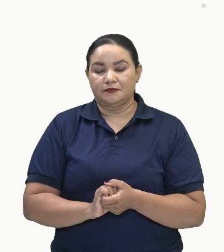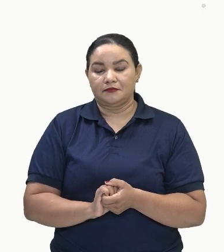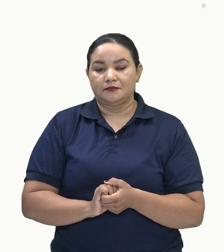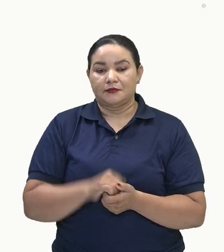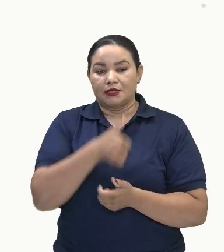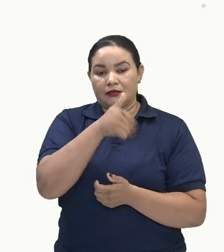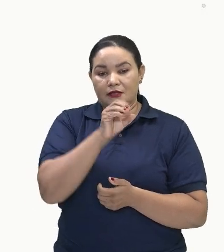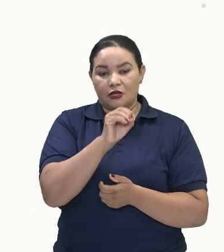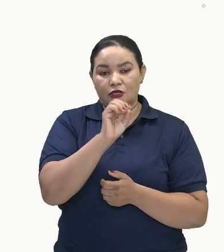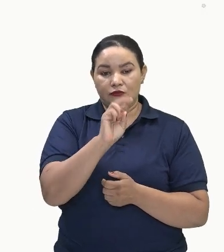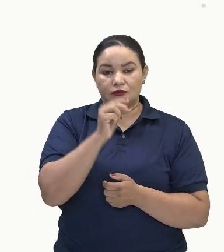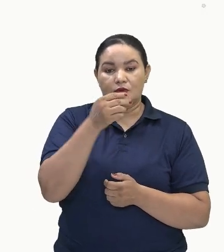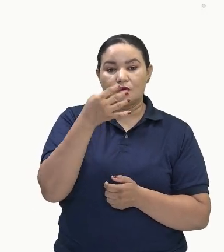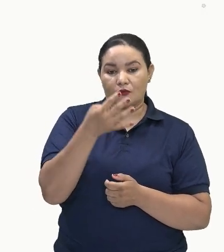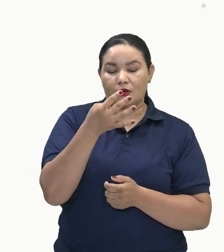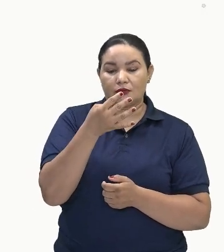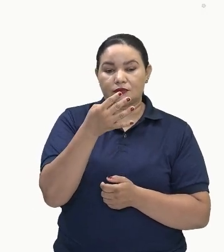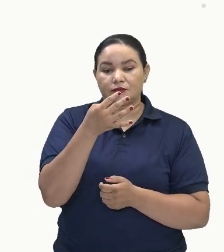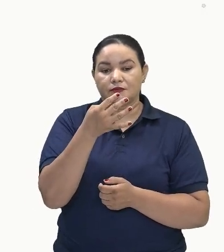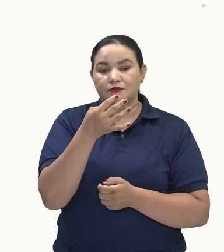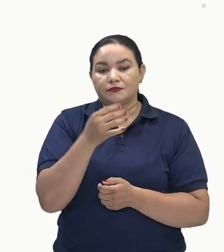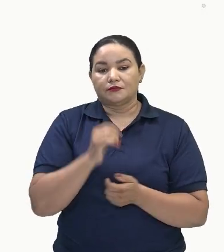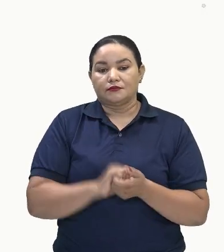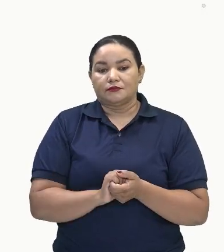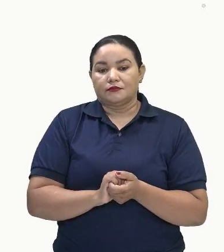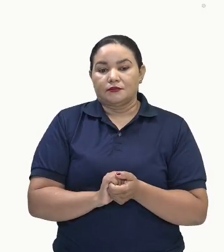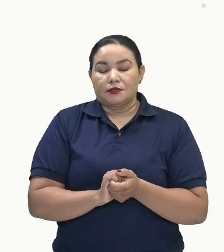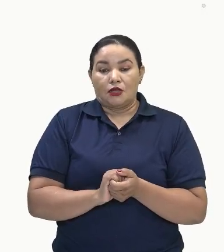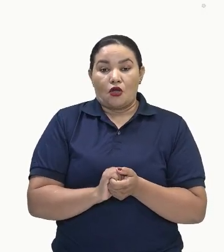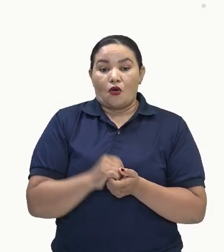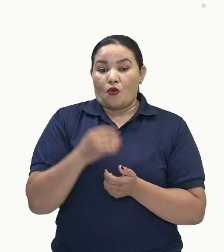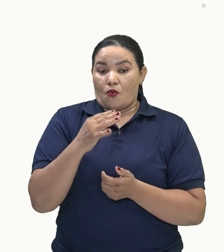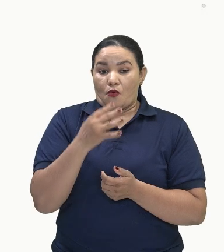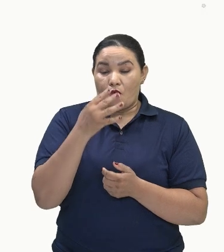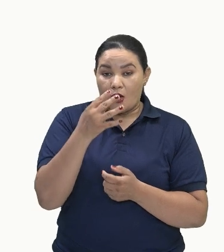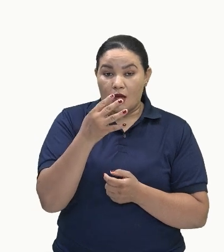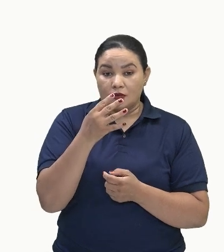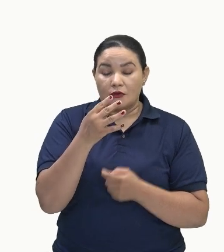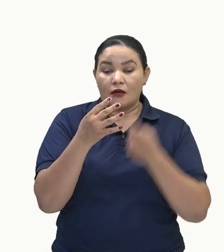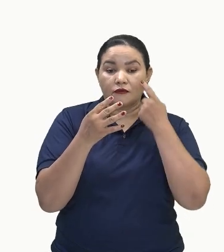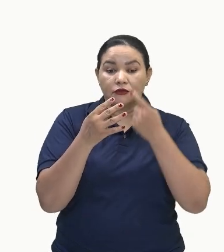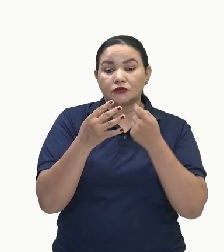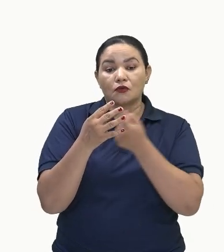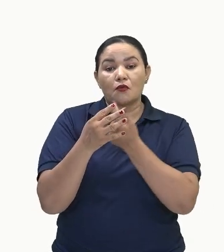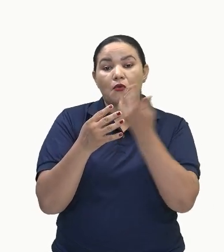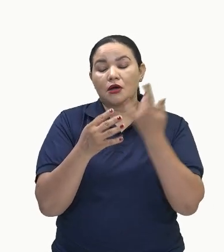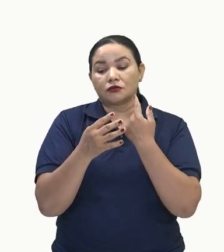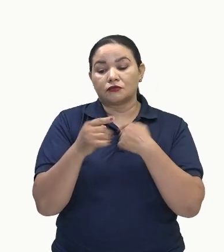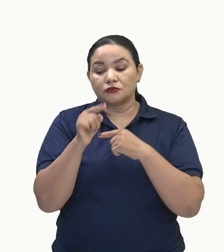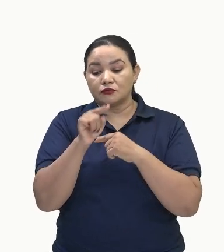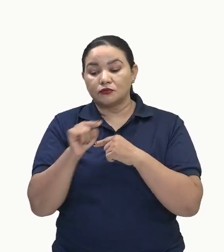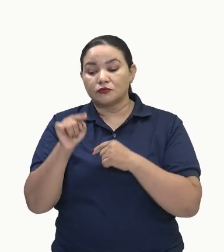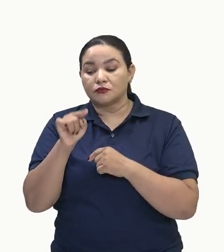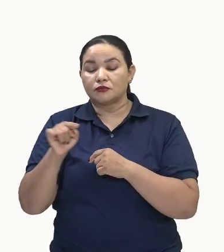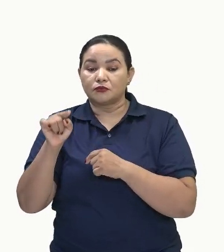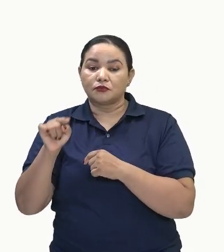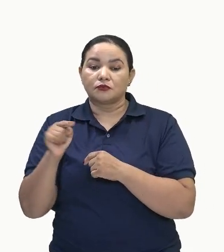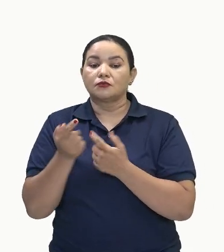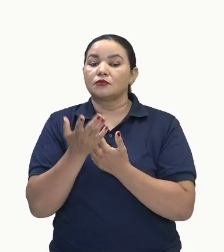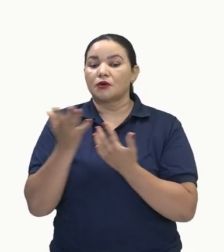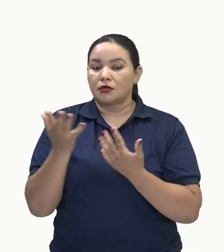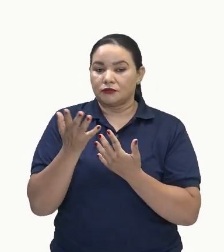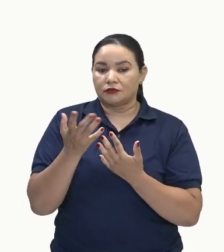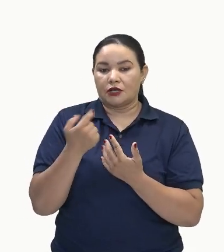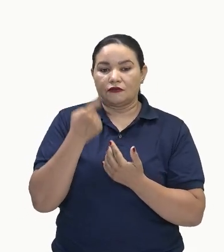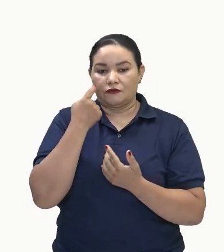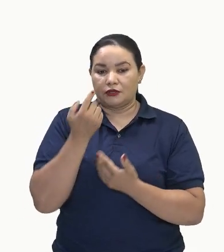10 elevado ao expoente 4. O 4 ele vai nos indicar quantos zeros nós vamos ter depois do 1. Então, nós vamos